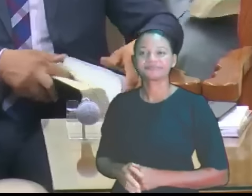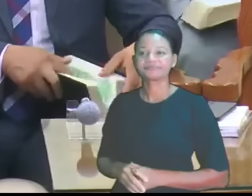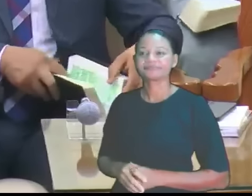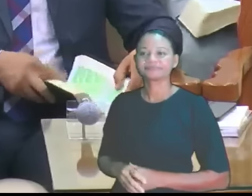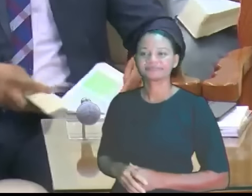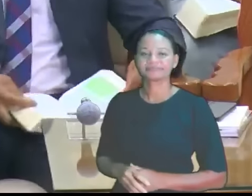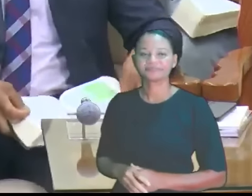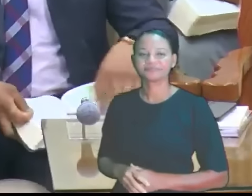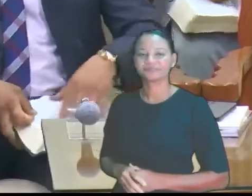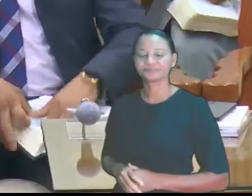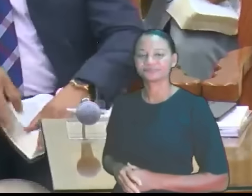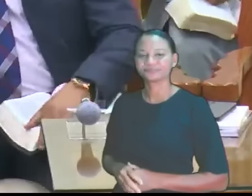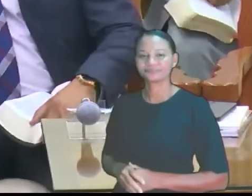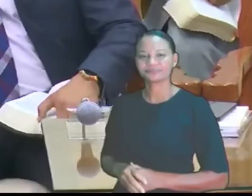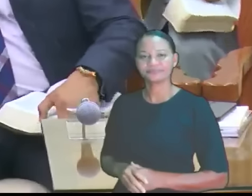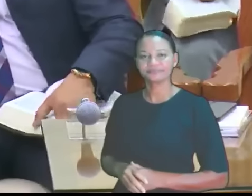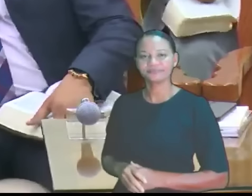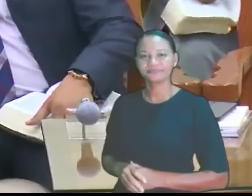Glória a Jesus.